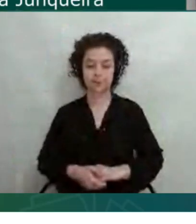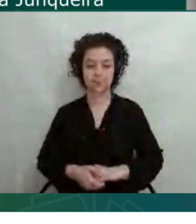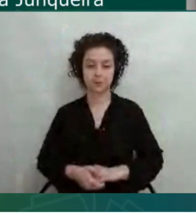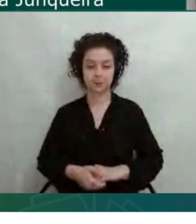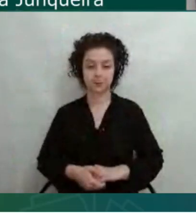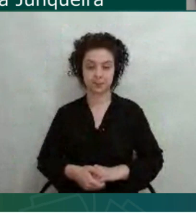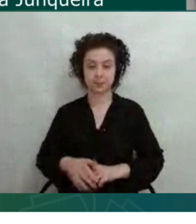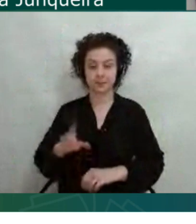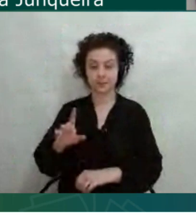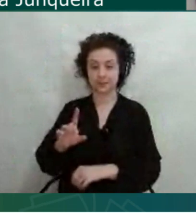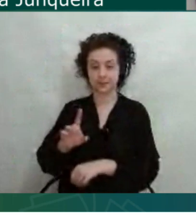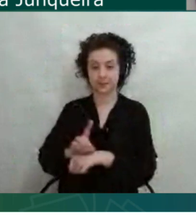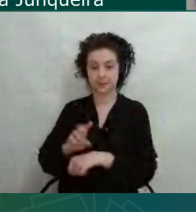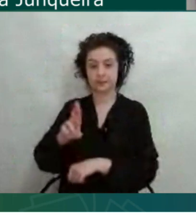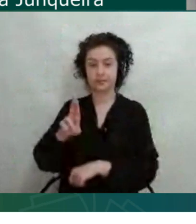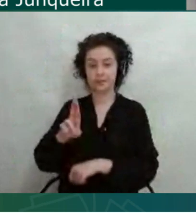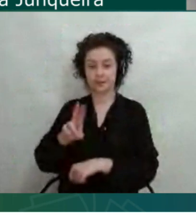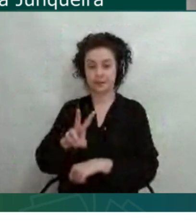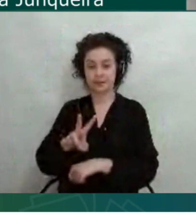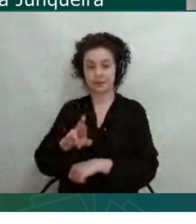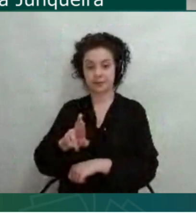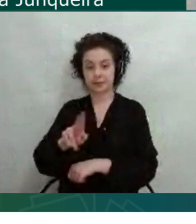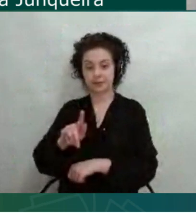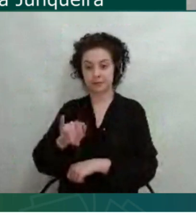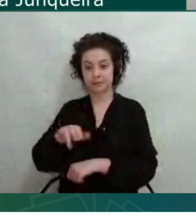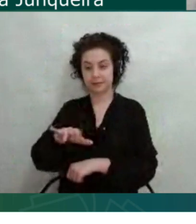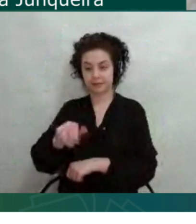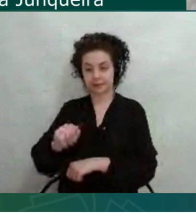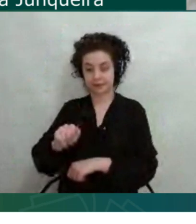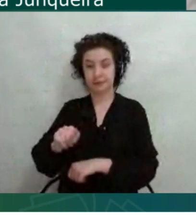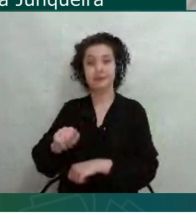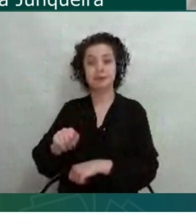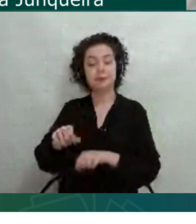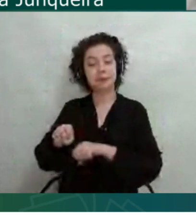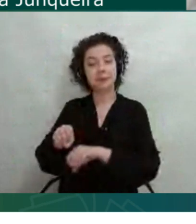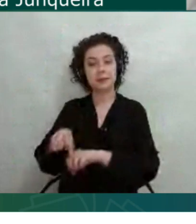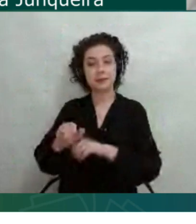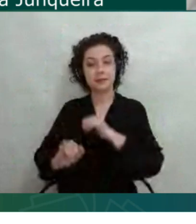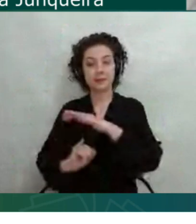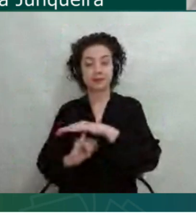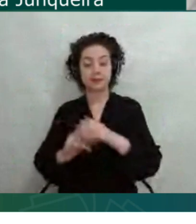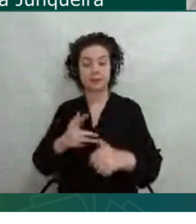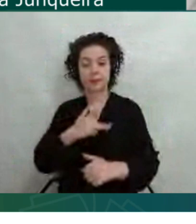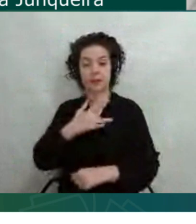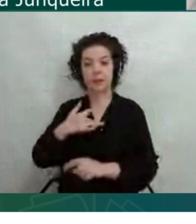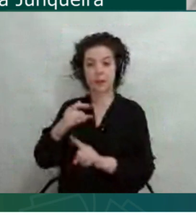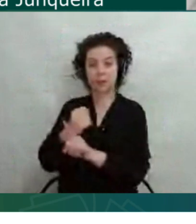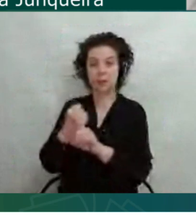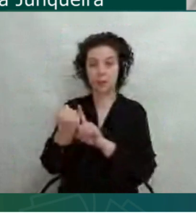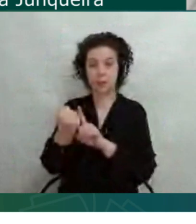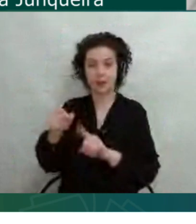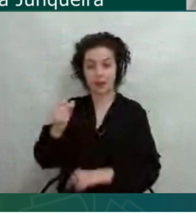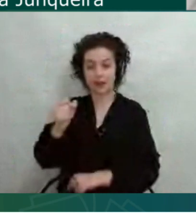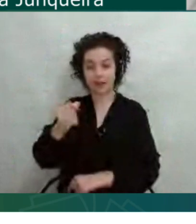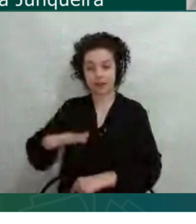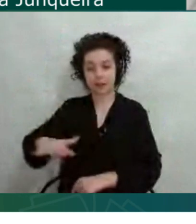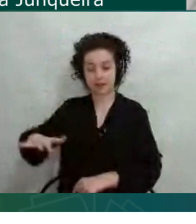doutora Virgínia Junqueira, que é docente do Instituto de Saúde e Sociedade, lá da Baixada Santista, e